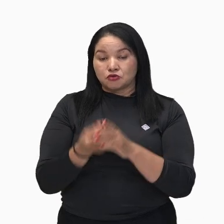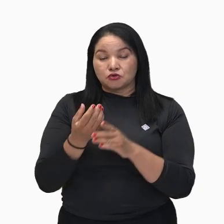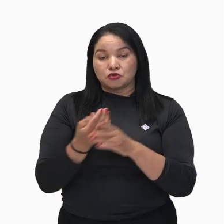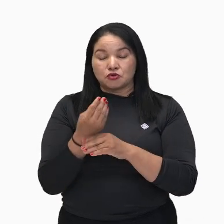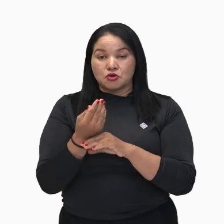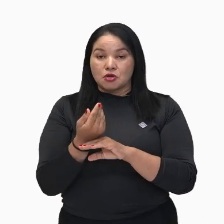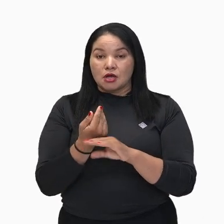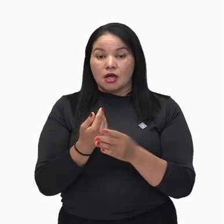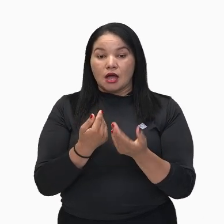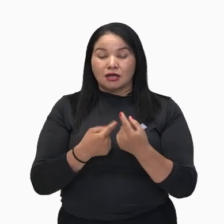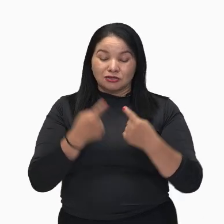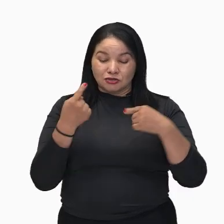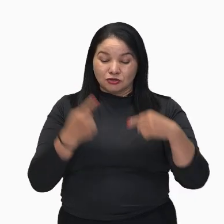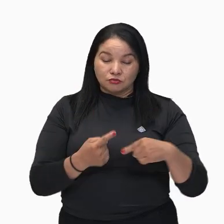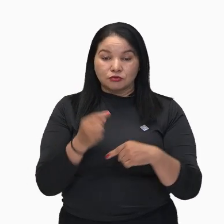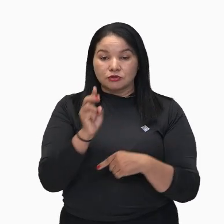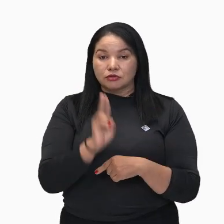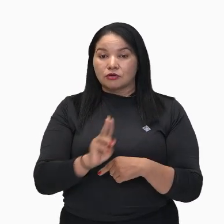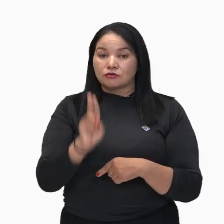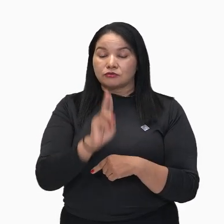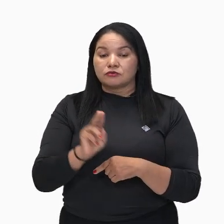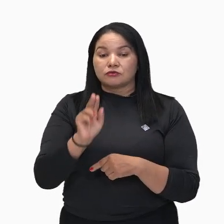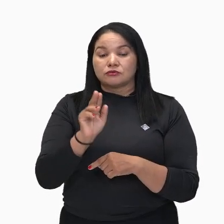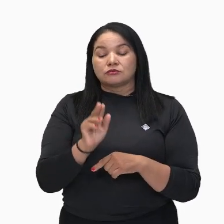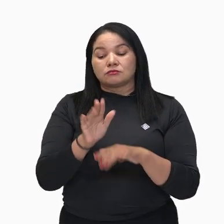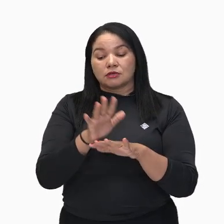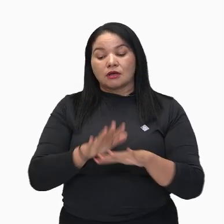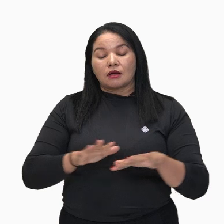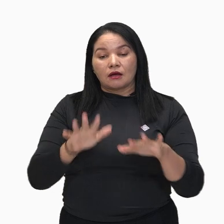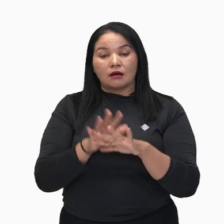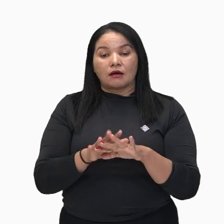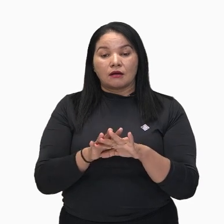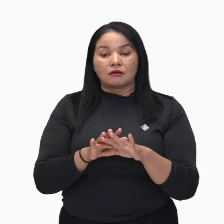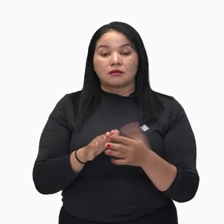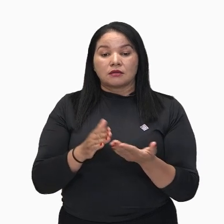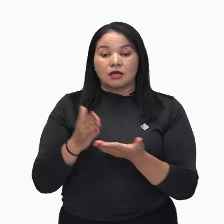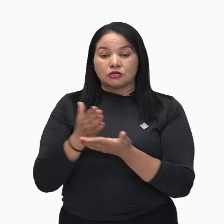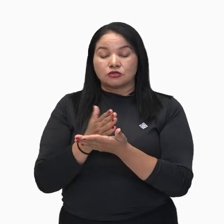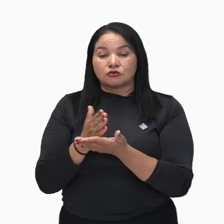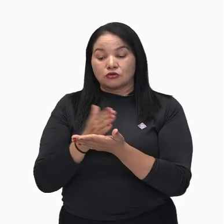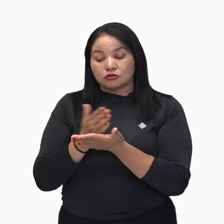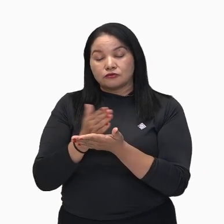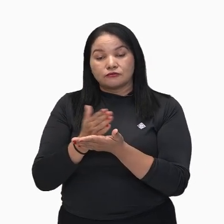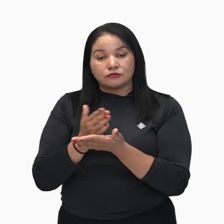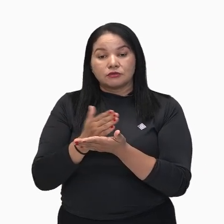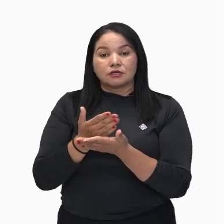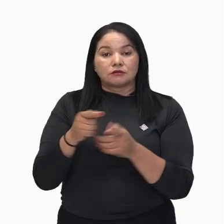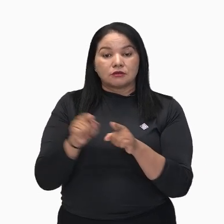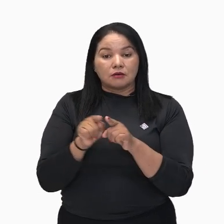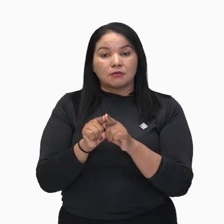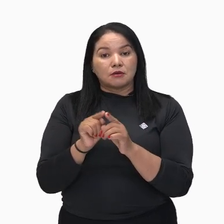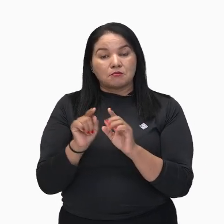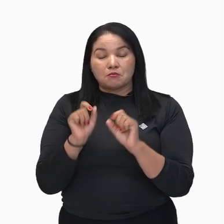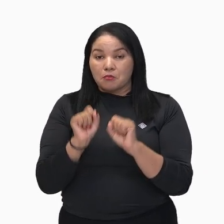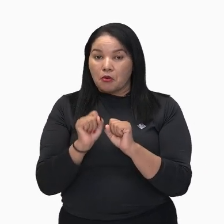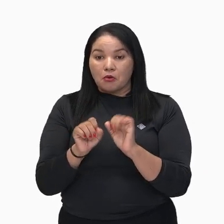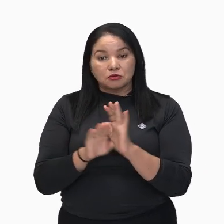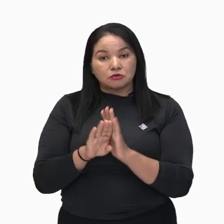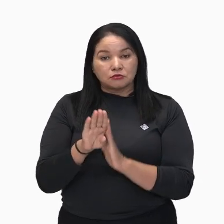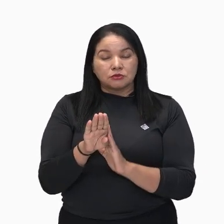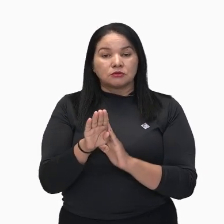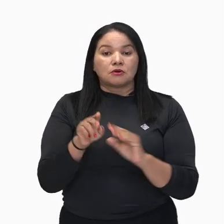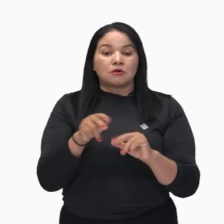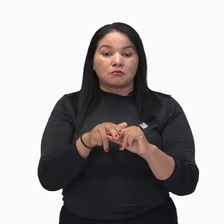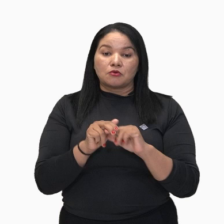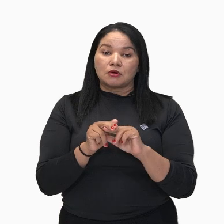disputas pelo uso da água em zonas fronteiriças nessa região também vai aumentar cada vez mais por conta